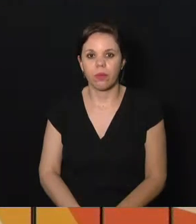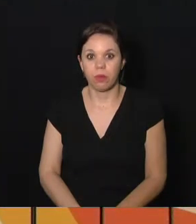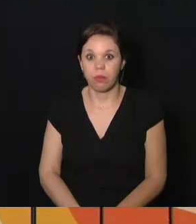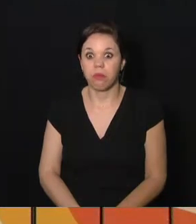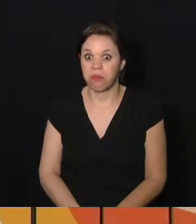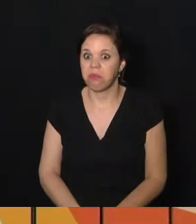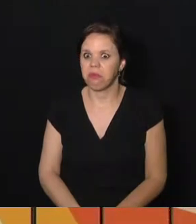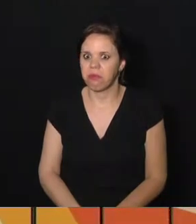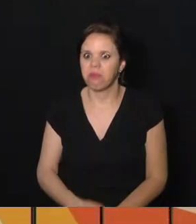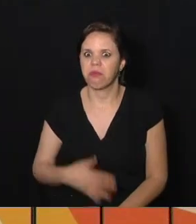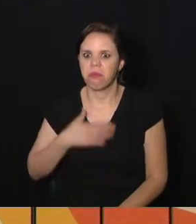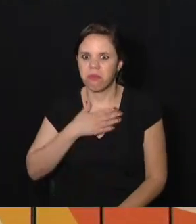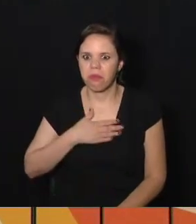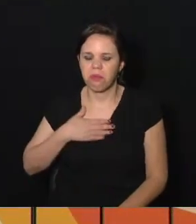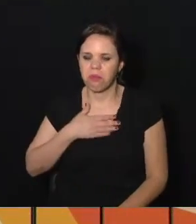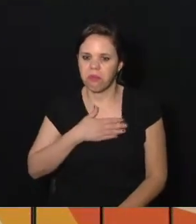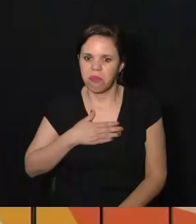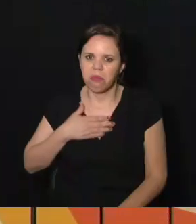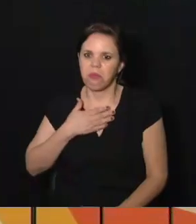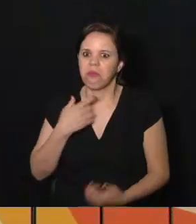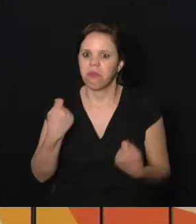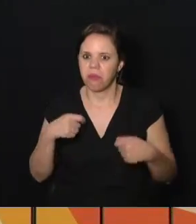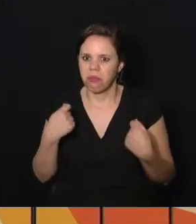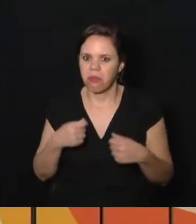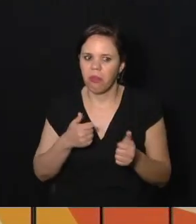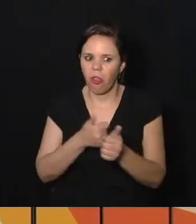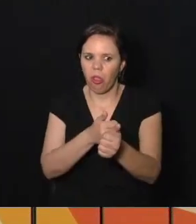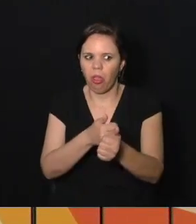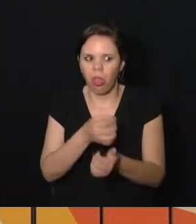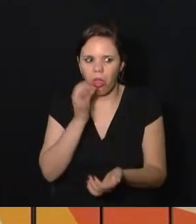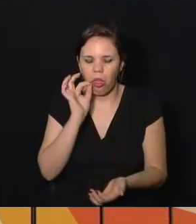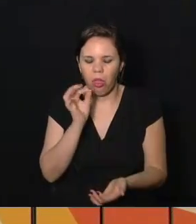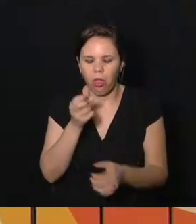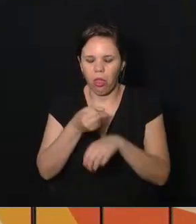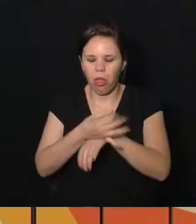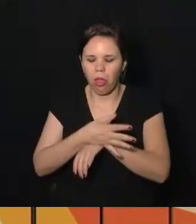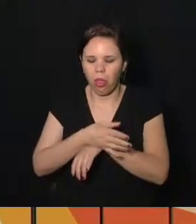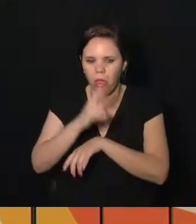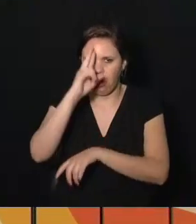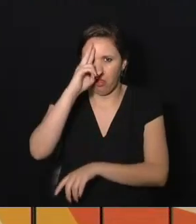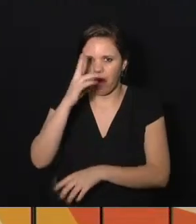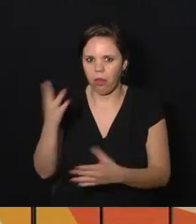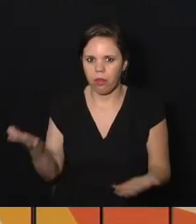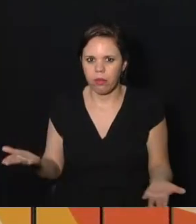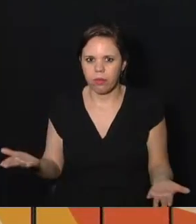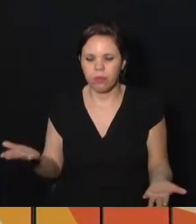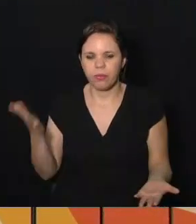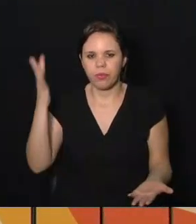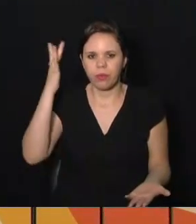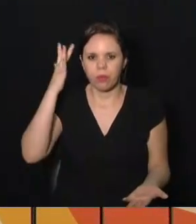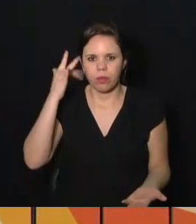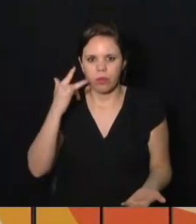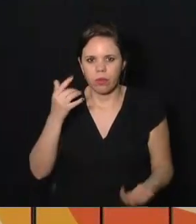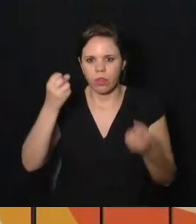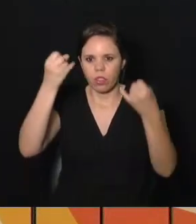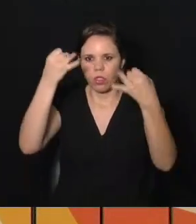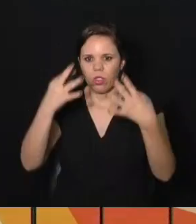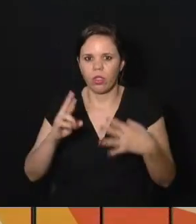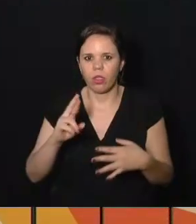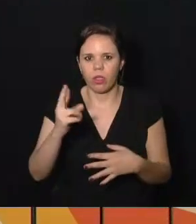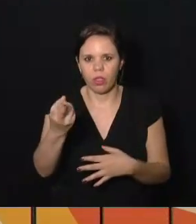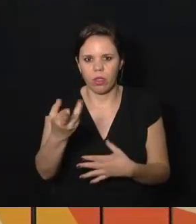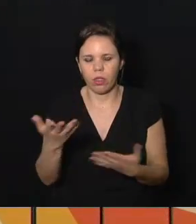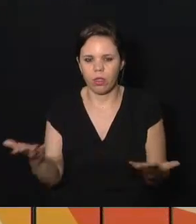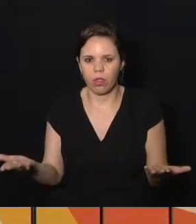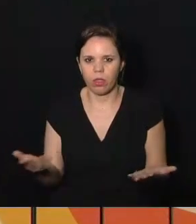Haja amor e uma xícara de café para acompanhar a seleção brasileira à meia-noite. Amanhã a gente conta o resultado